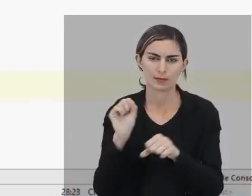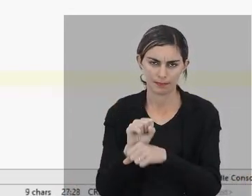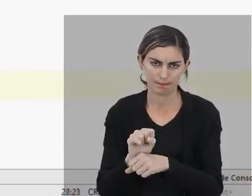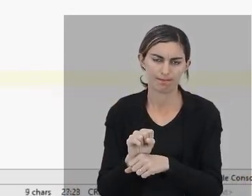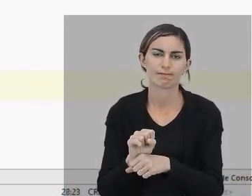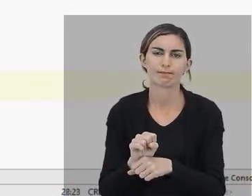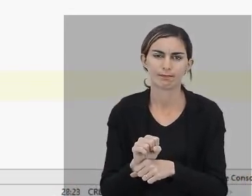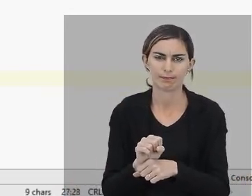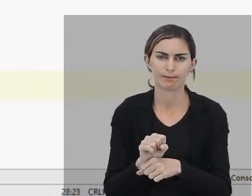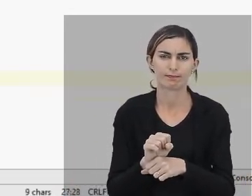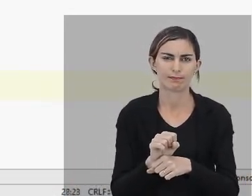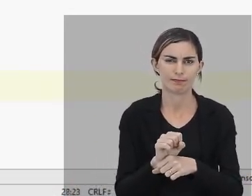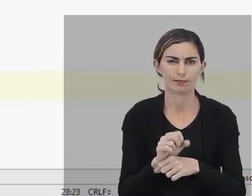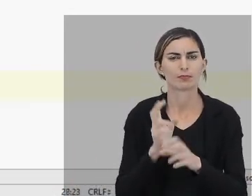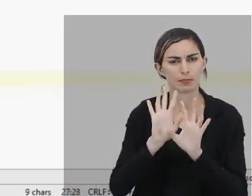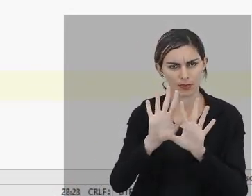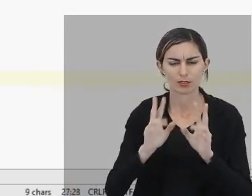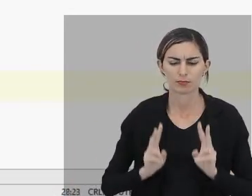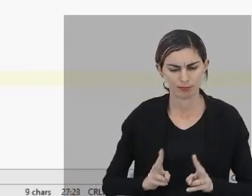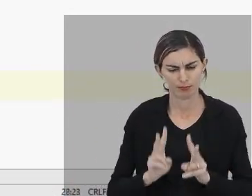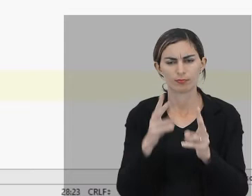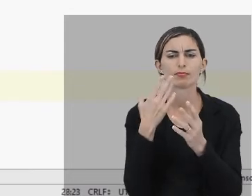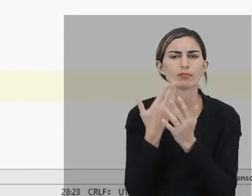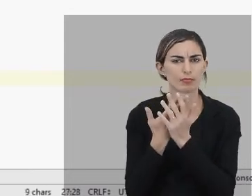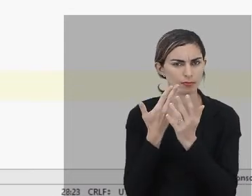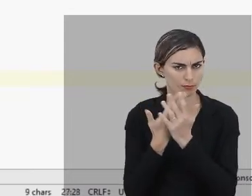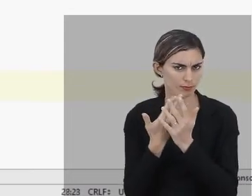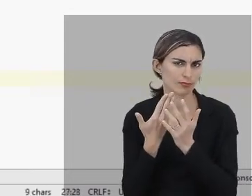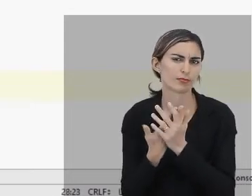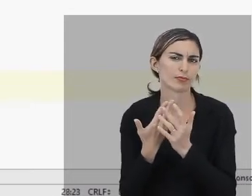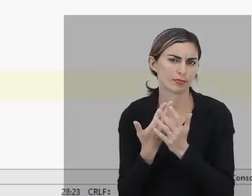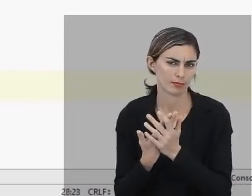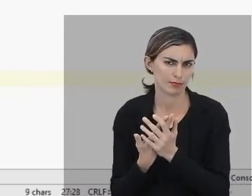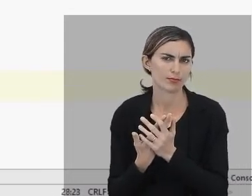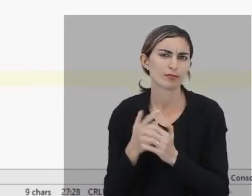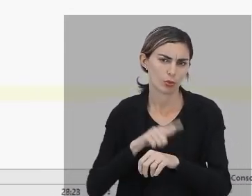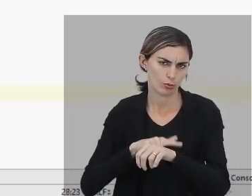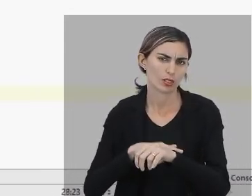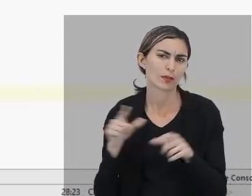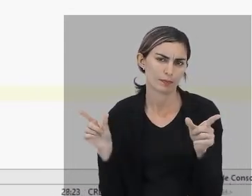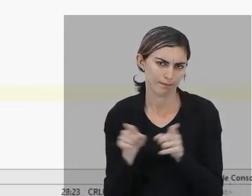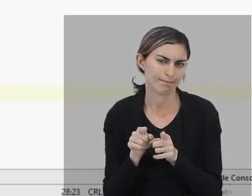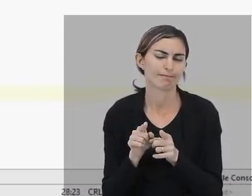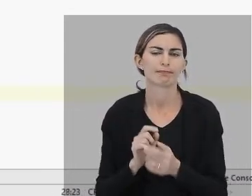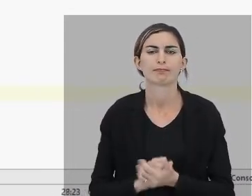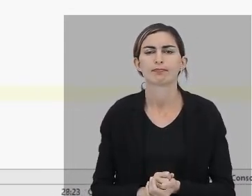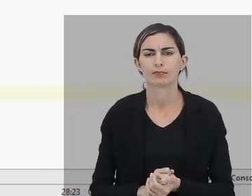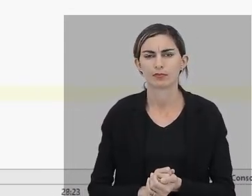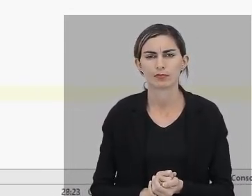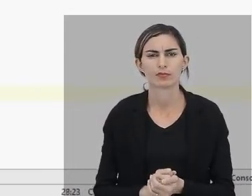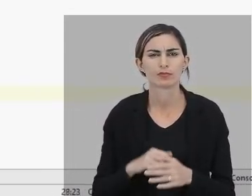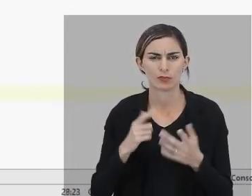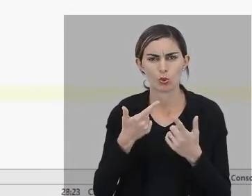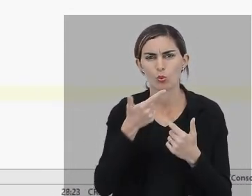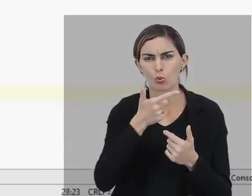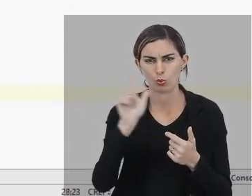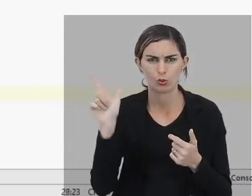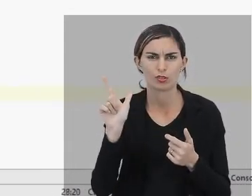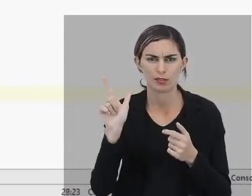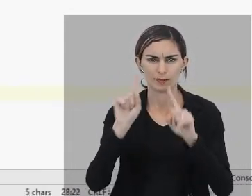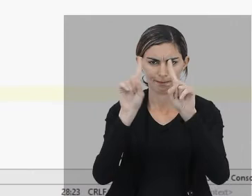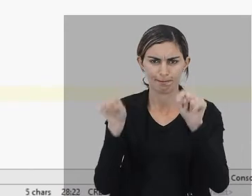a parada. Mas vamos continuar a aula, que o tempo é curto. A